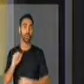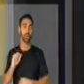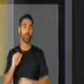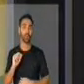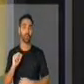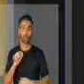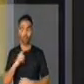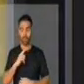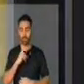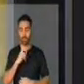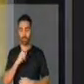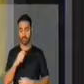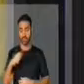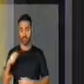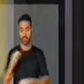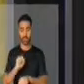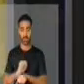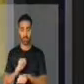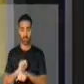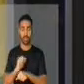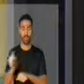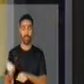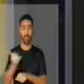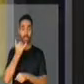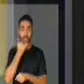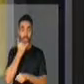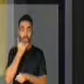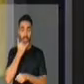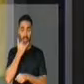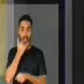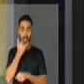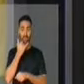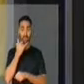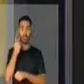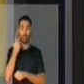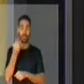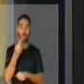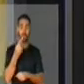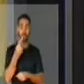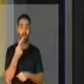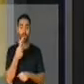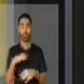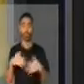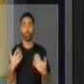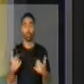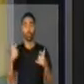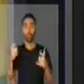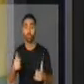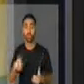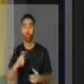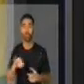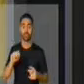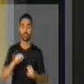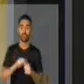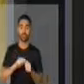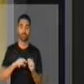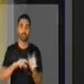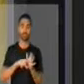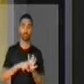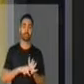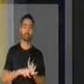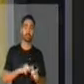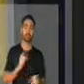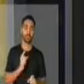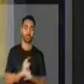há 5 meses aguardava por um telefonema da Unidade Básica de Saúde para dizerem quando e onde ele iria realizar um exame de